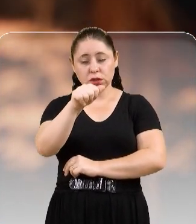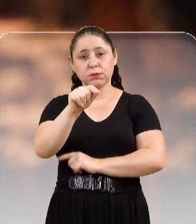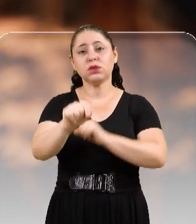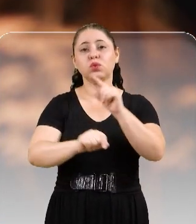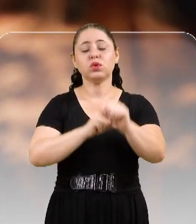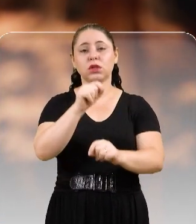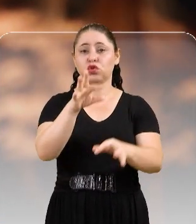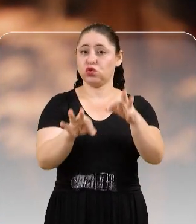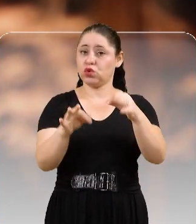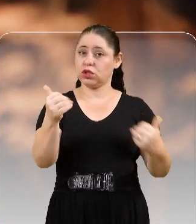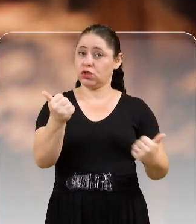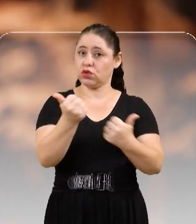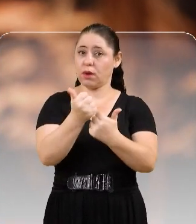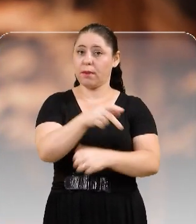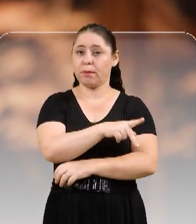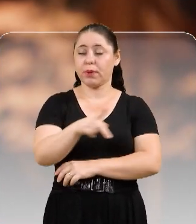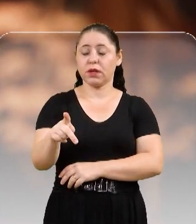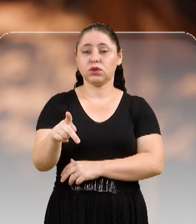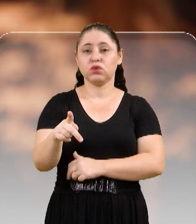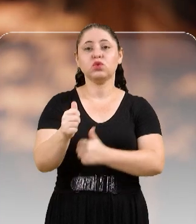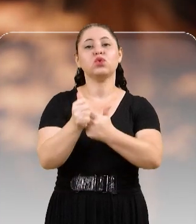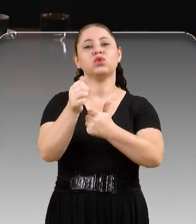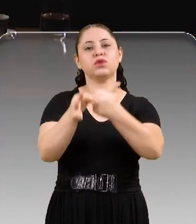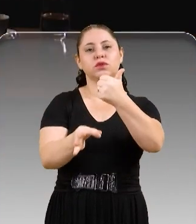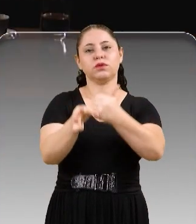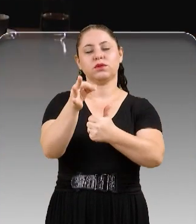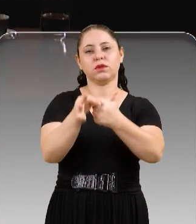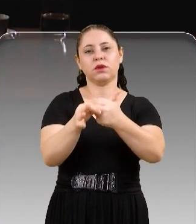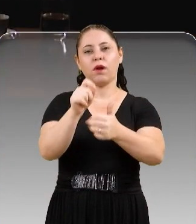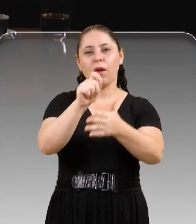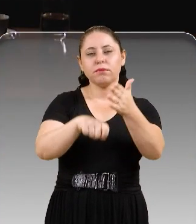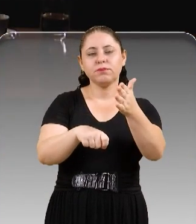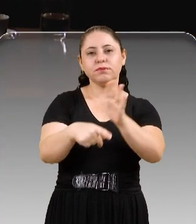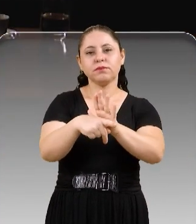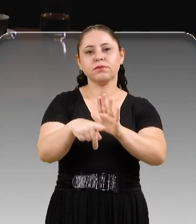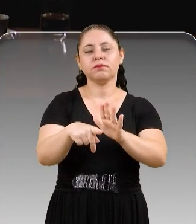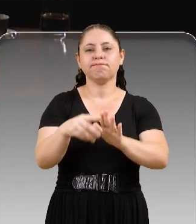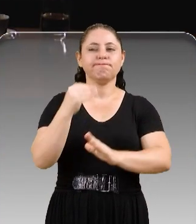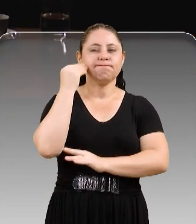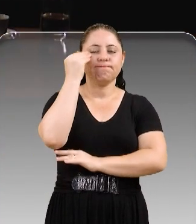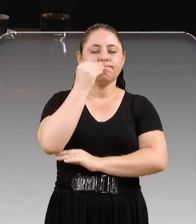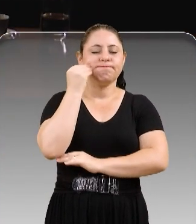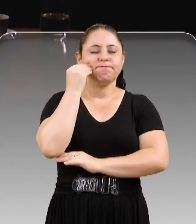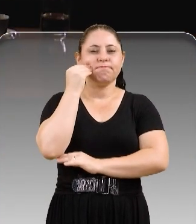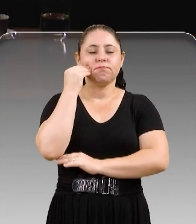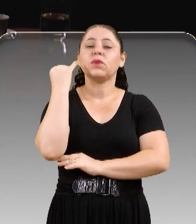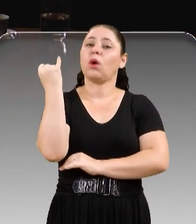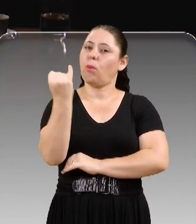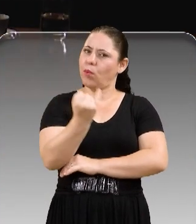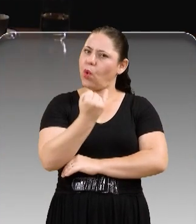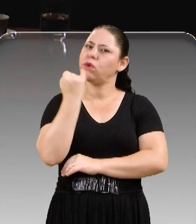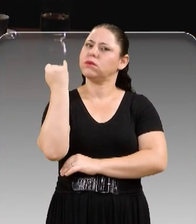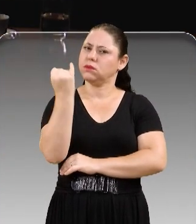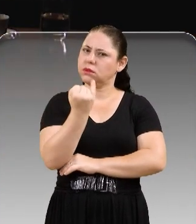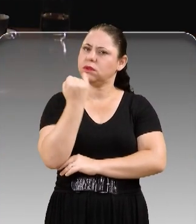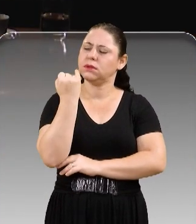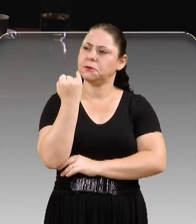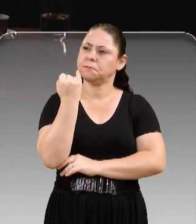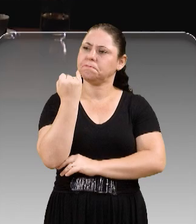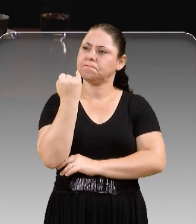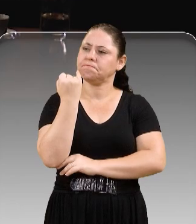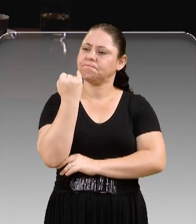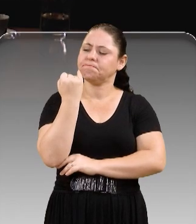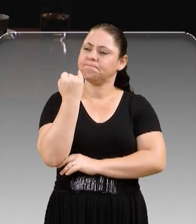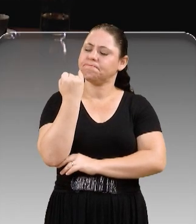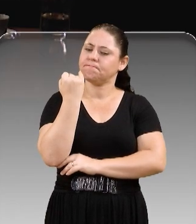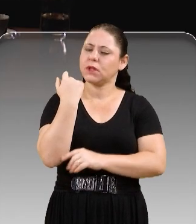da presidência do Tribunal Rêmulo Leteliero, que foi uma experiência muito importante, muito gratificante. Eu acho que essa experiência de